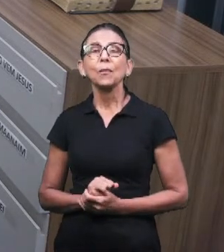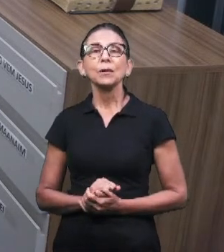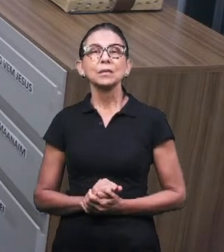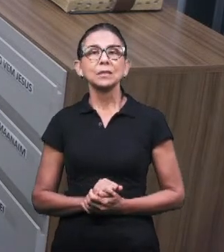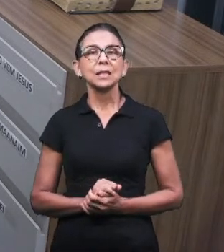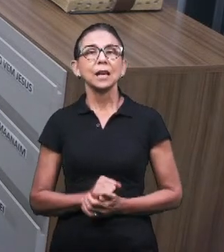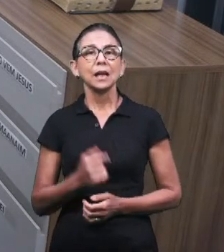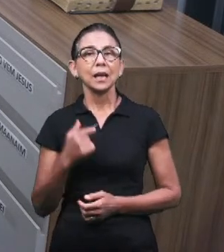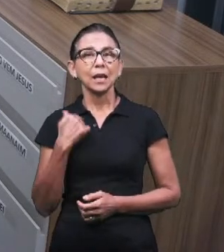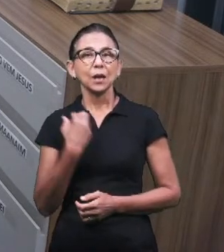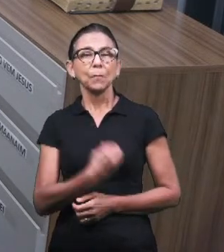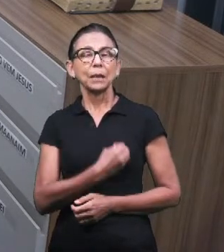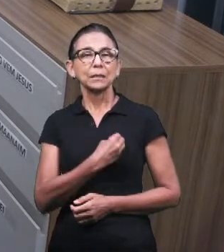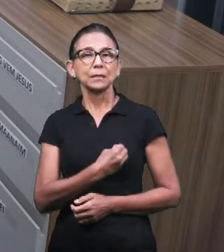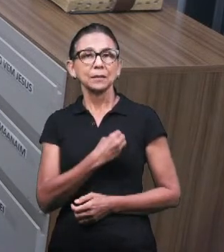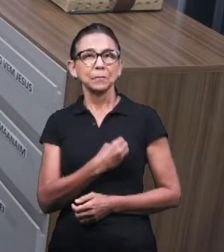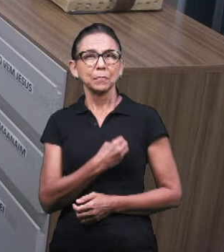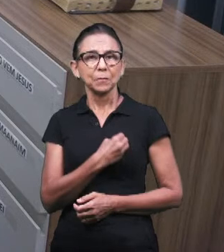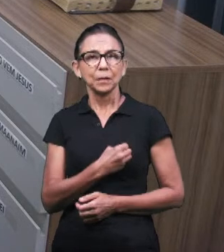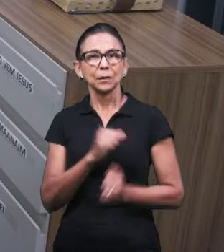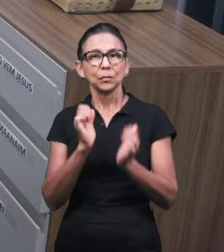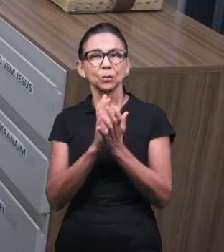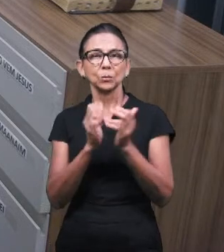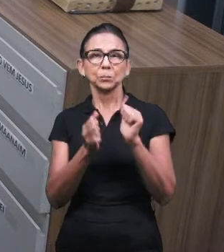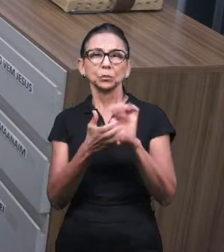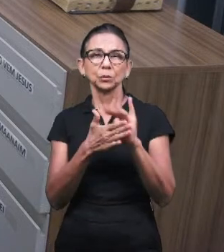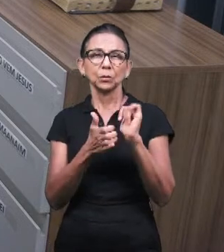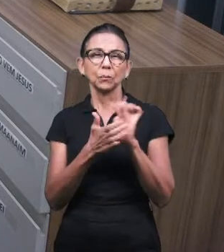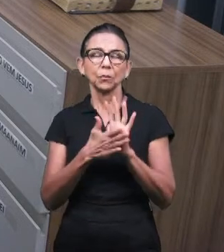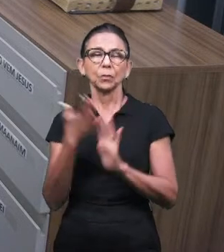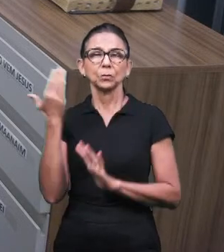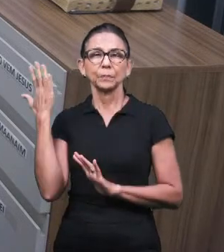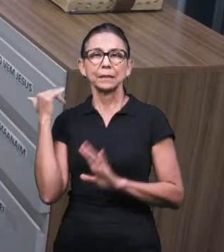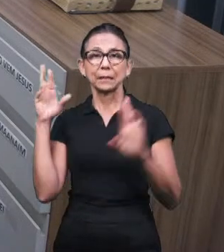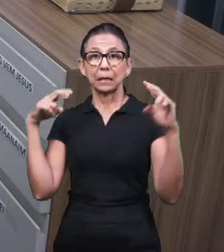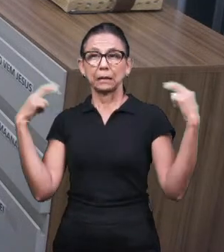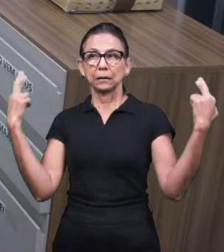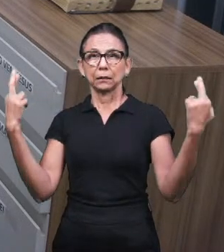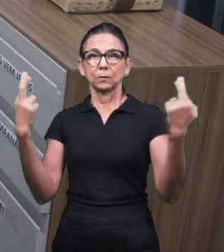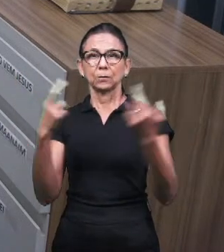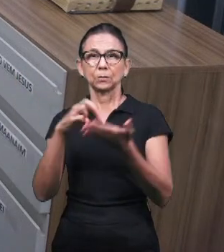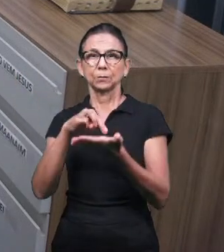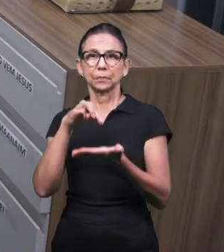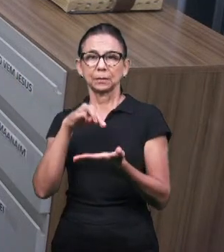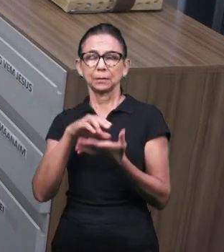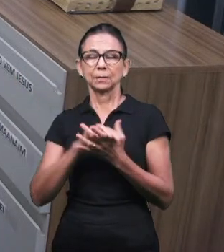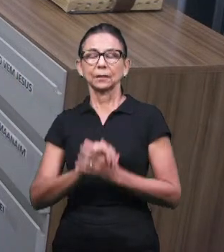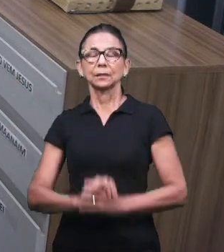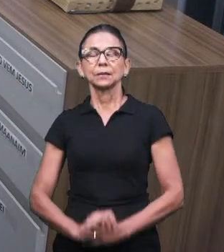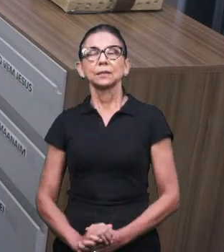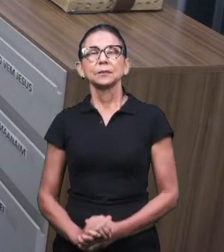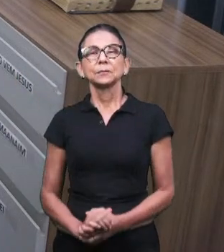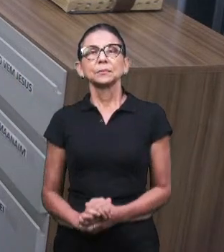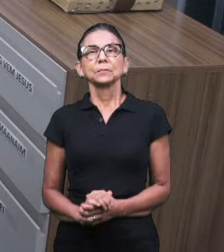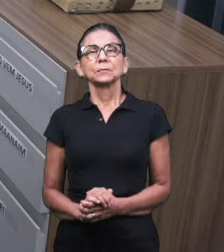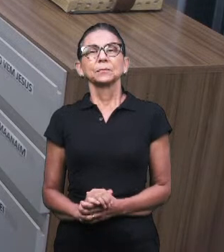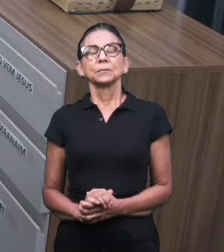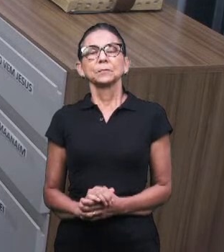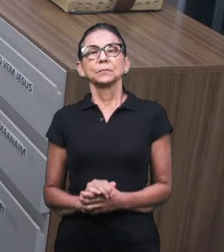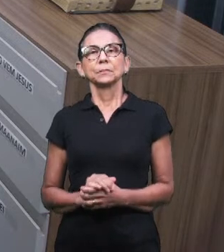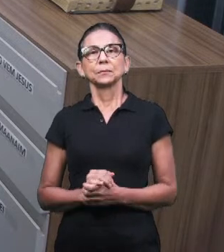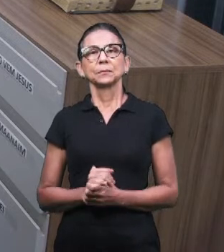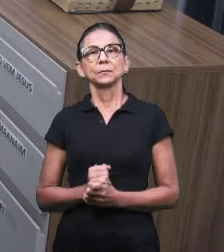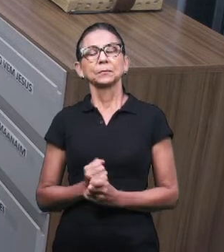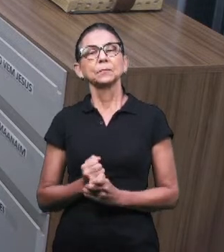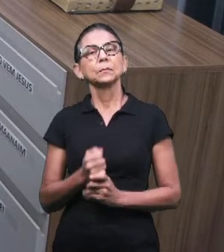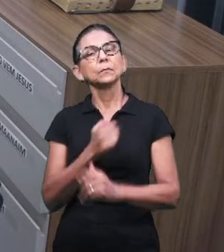grupo de louvor. Foi realmente uma grande bênção. Louvado seja o nome do nosso Senhor Jesus. Mandar um abraço também a Célia Maria